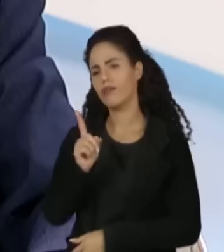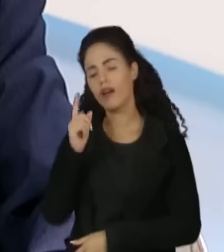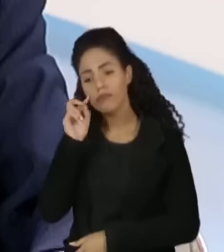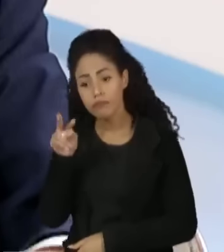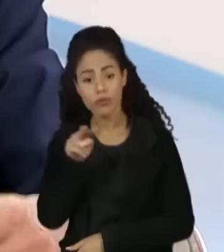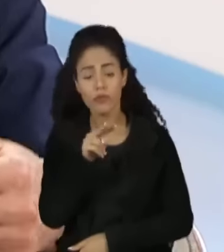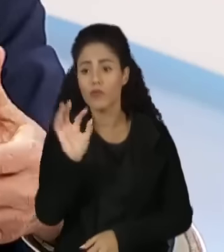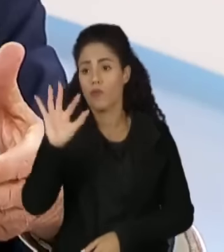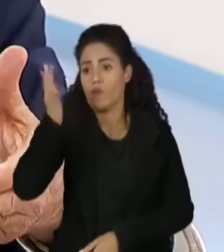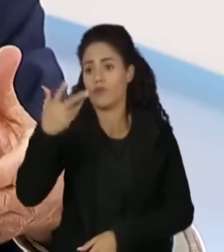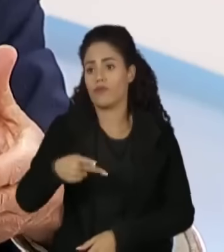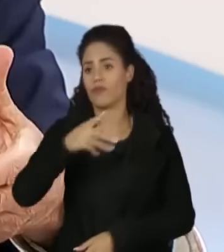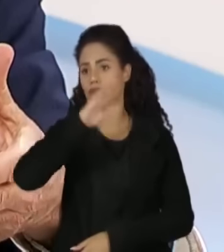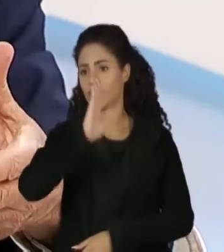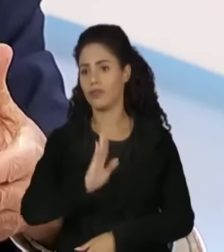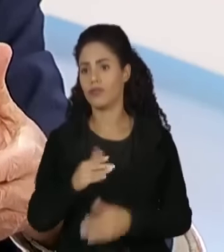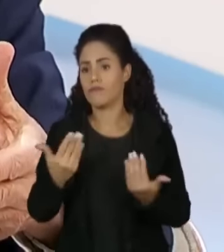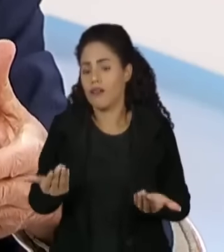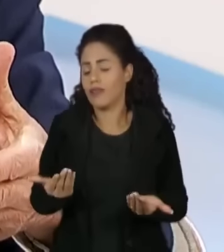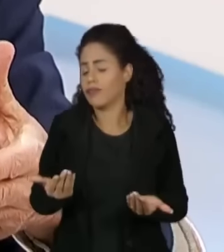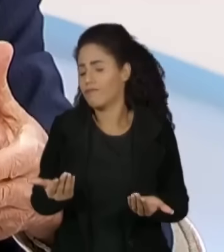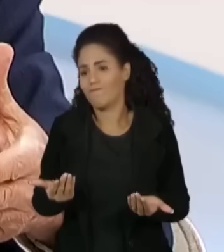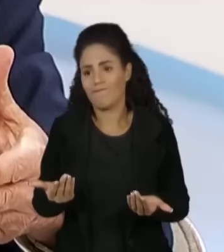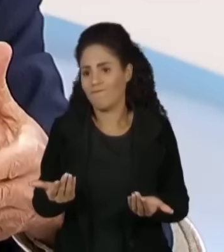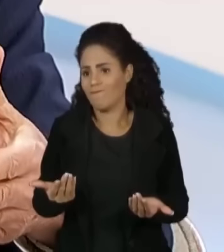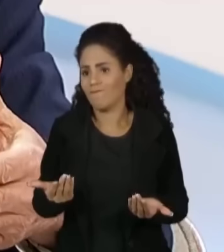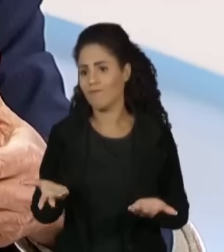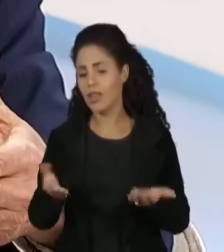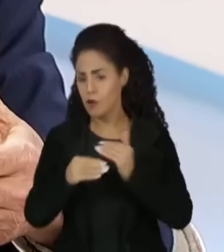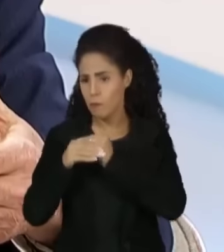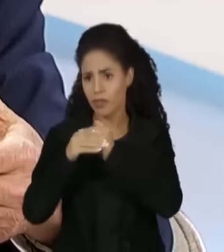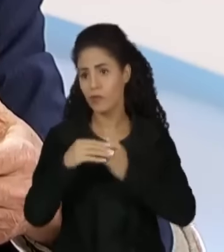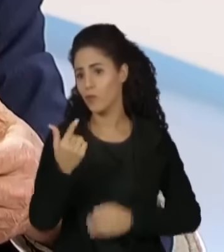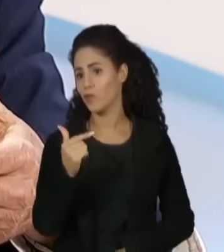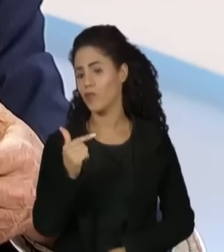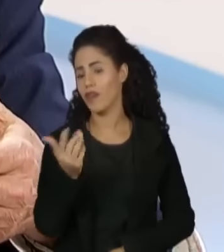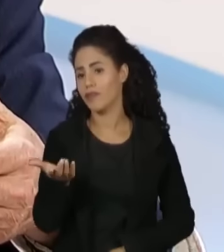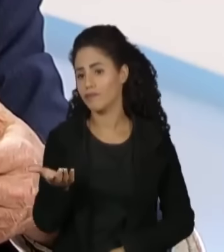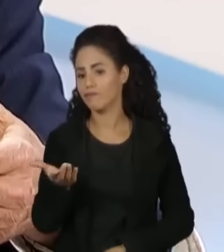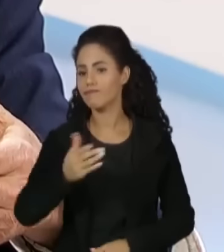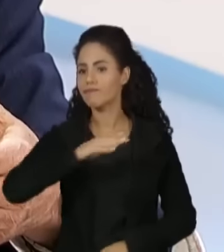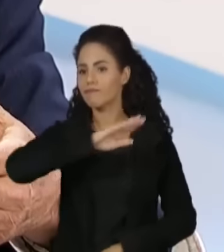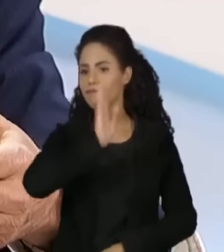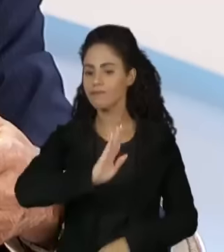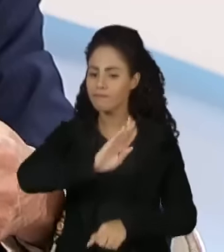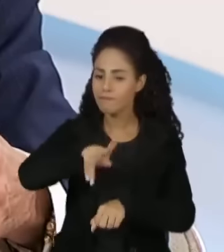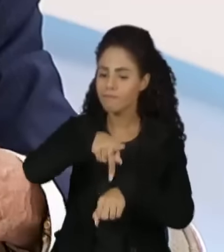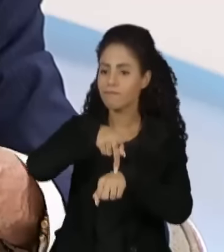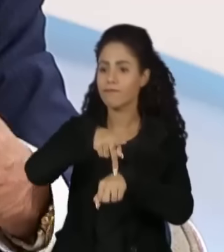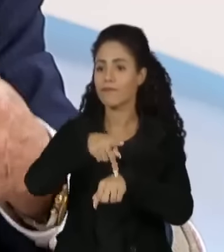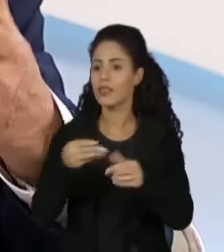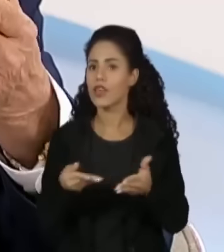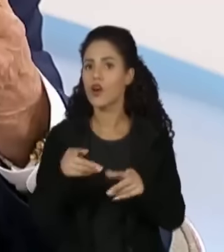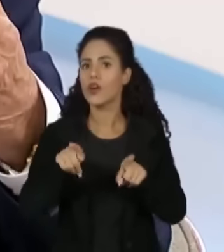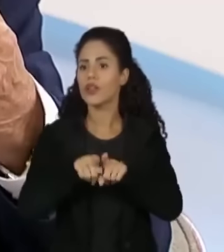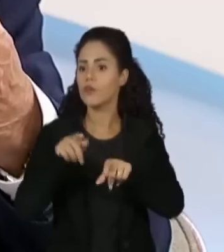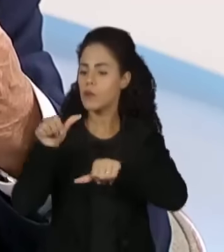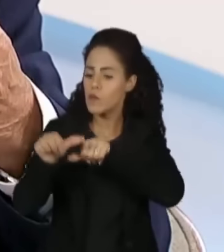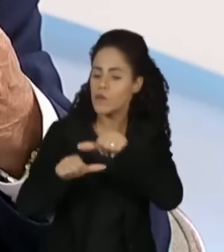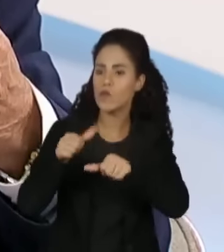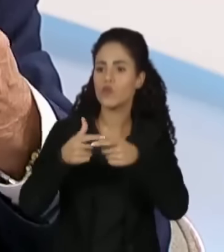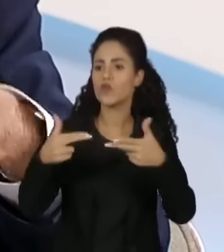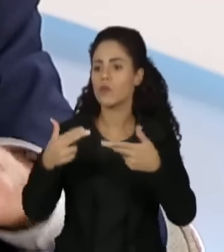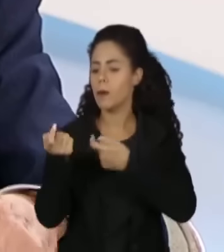jurídica, mas não é o padrão geral do país. No geral, isso não acontece. E agora, mudou a jurisprudência sobre o